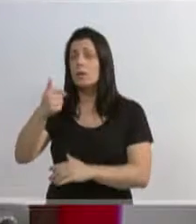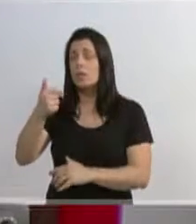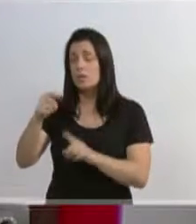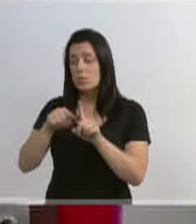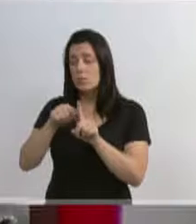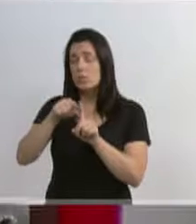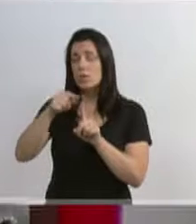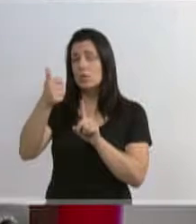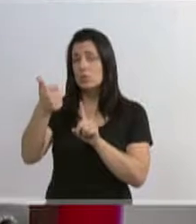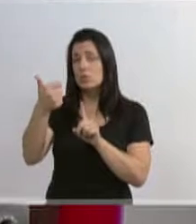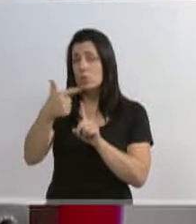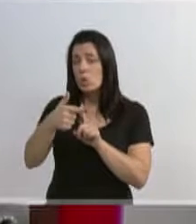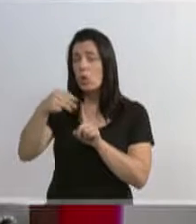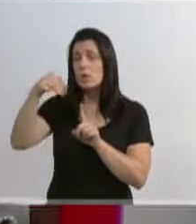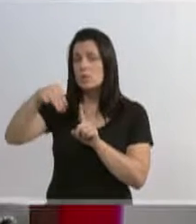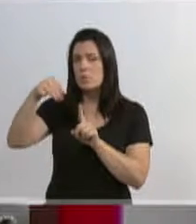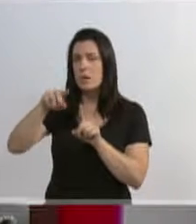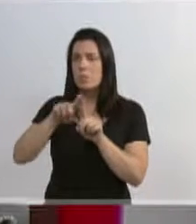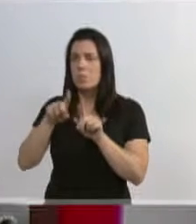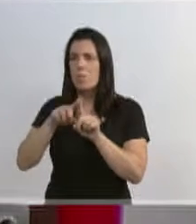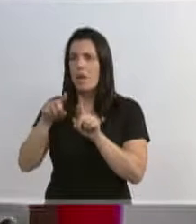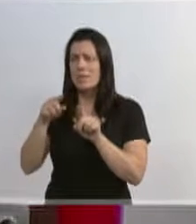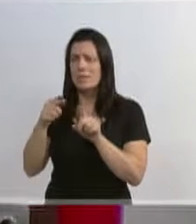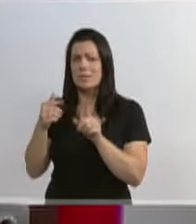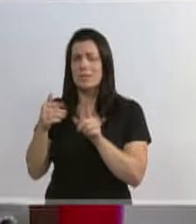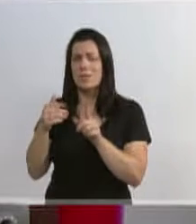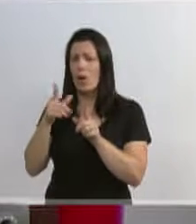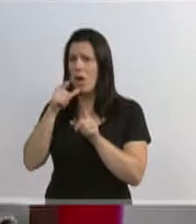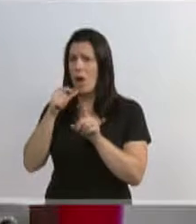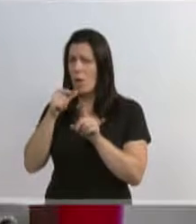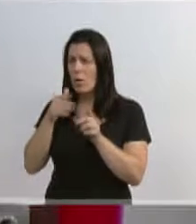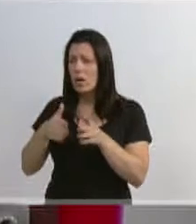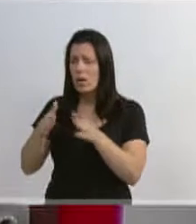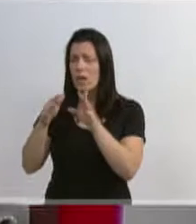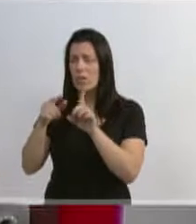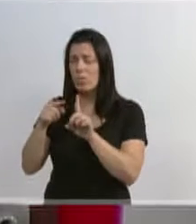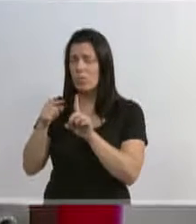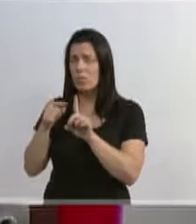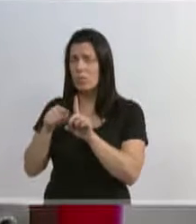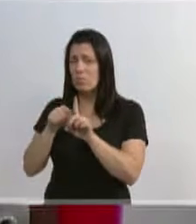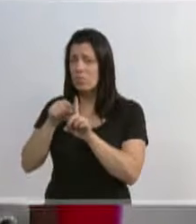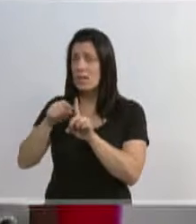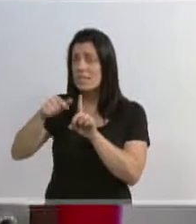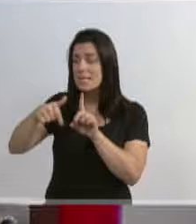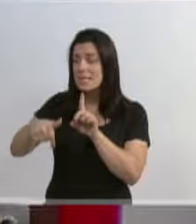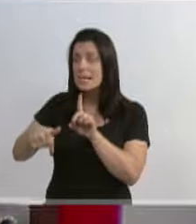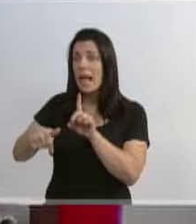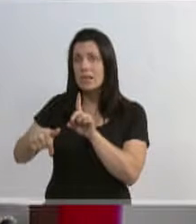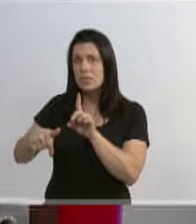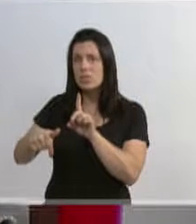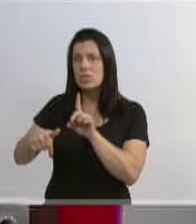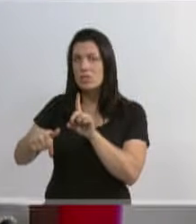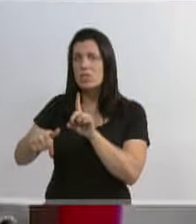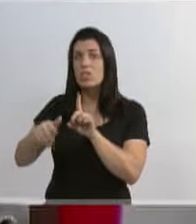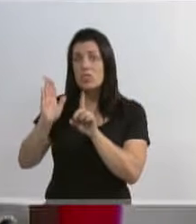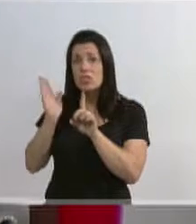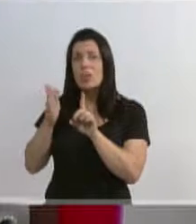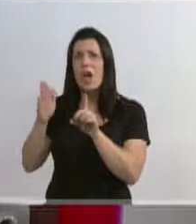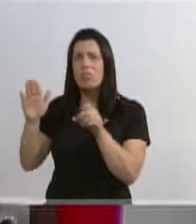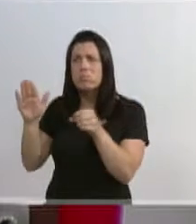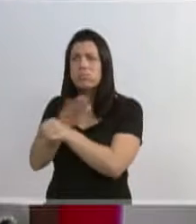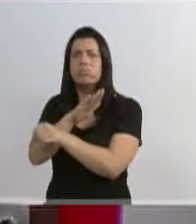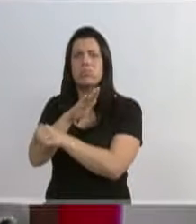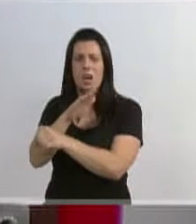rio atingiu a marca de 7 metros e 96 centímetros, ontem, às 23 horas, já estava